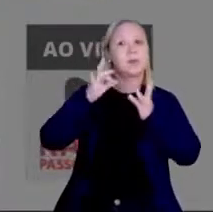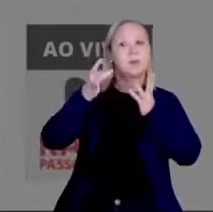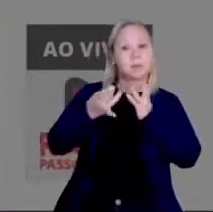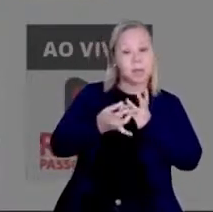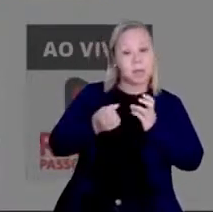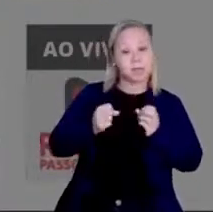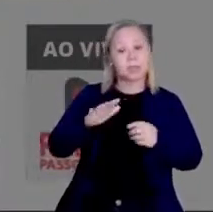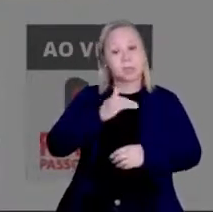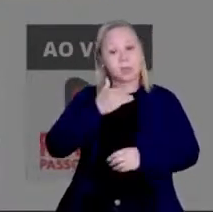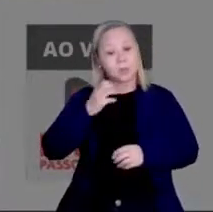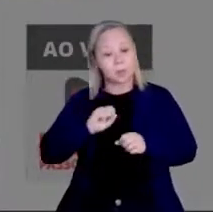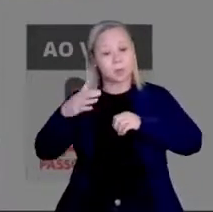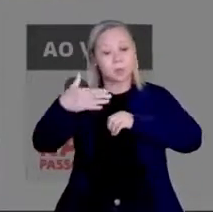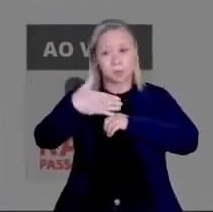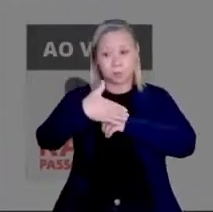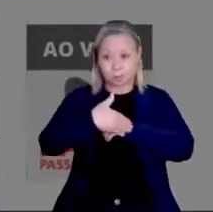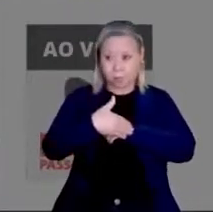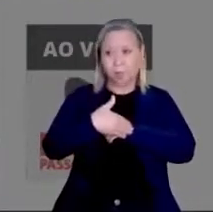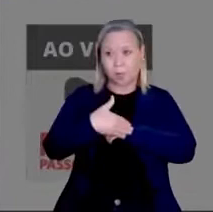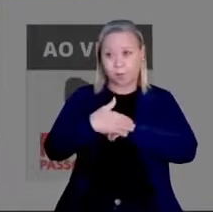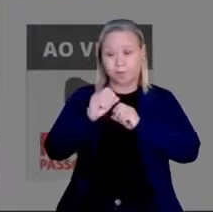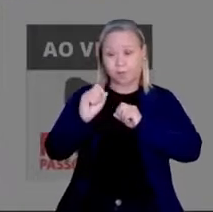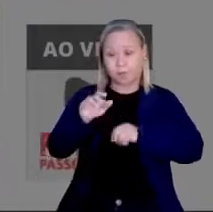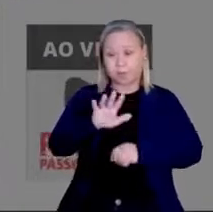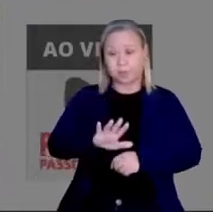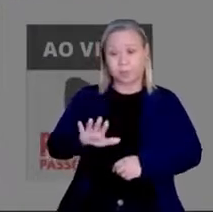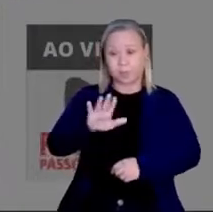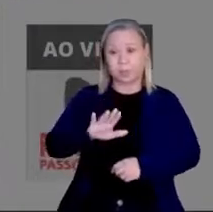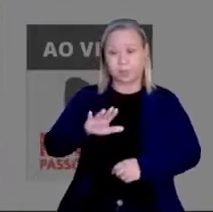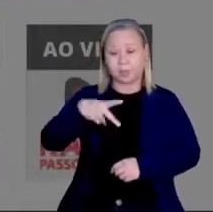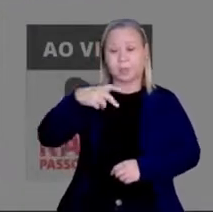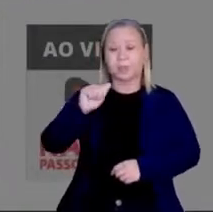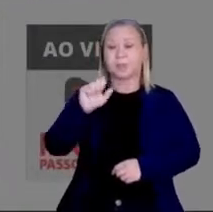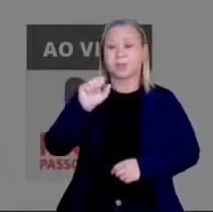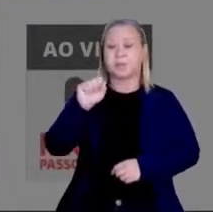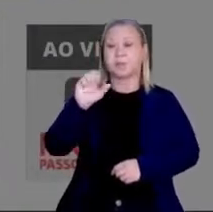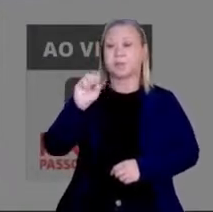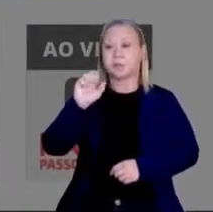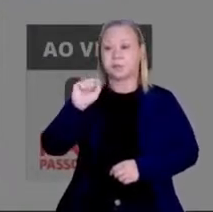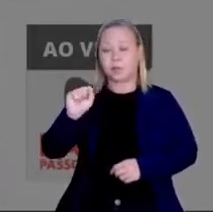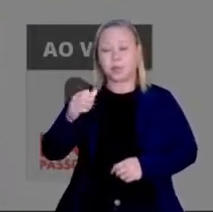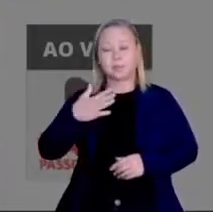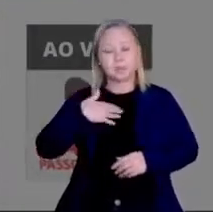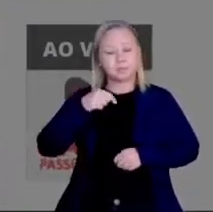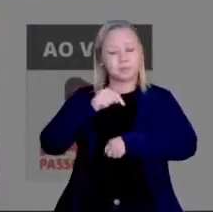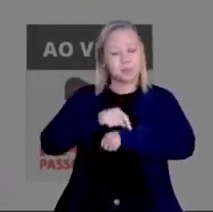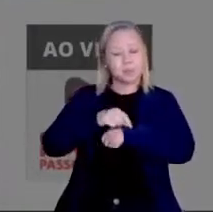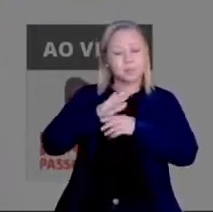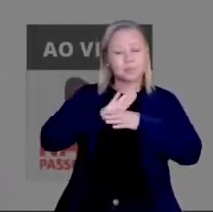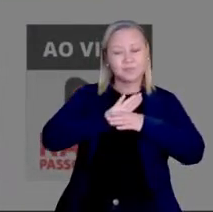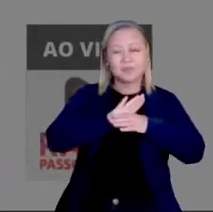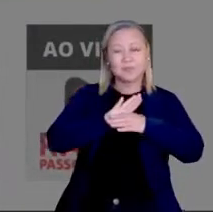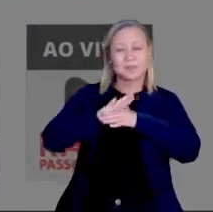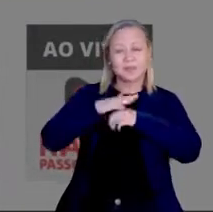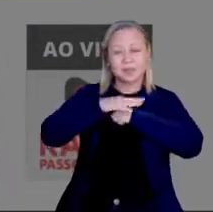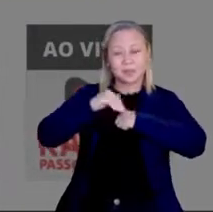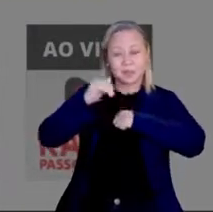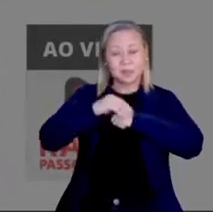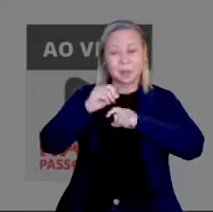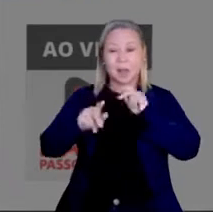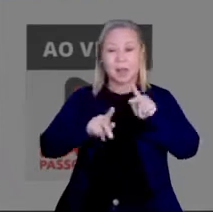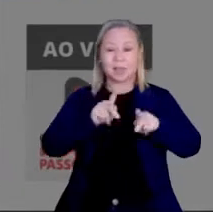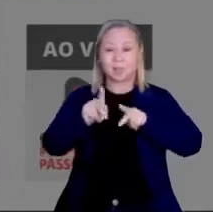disposição para as perguntas que você e o Juarez tiverem para fazer e os ouvintes, se quiserem perguntar, sabe, você